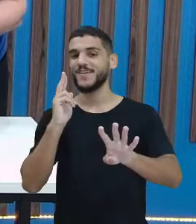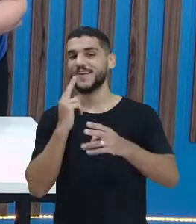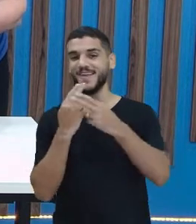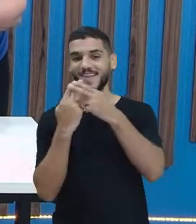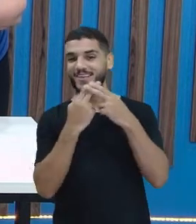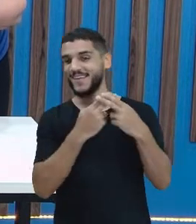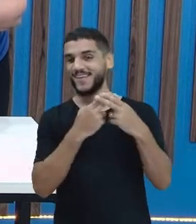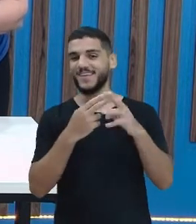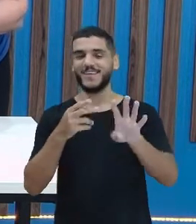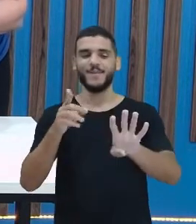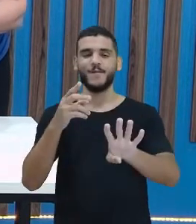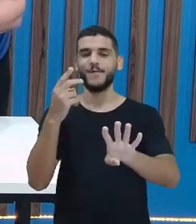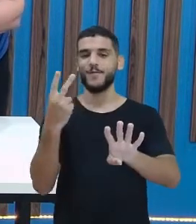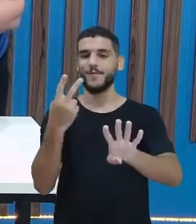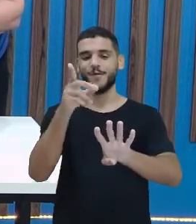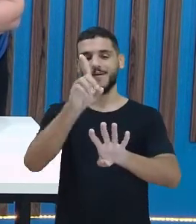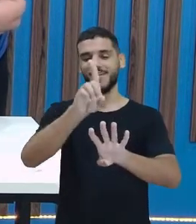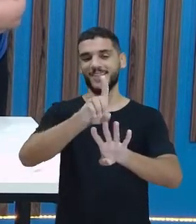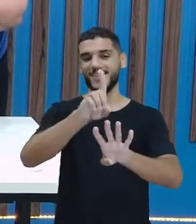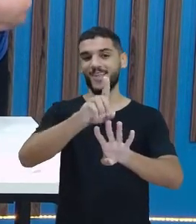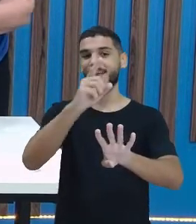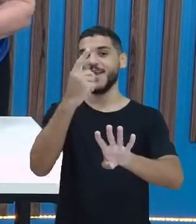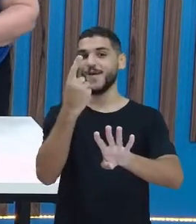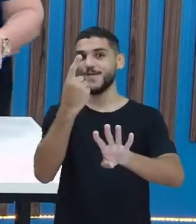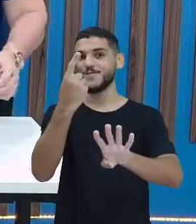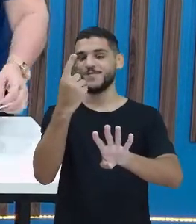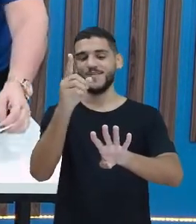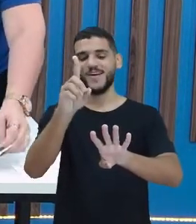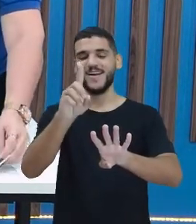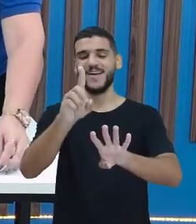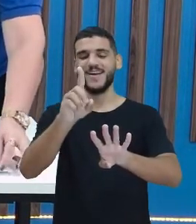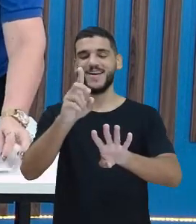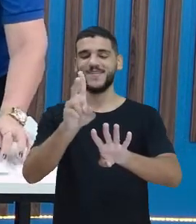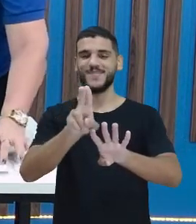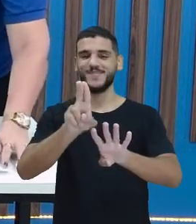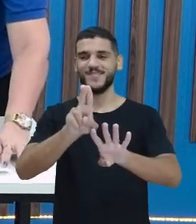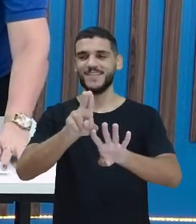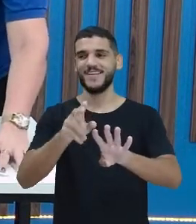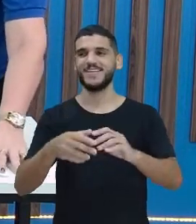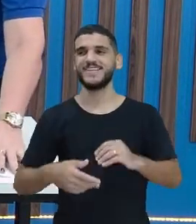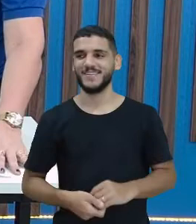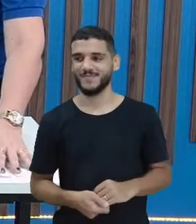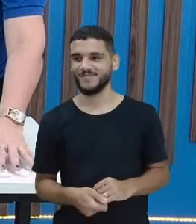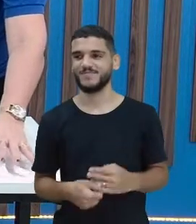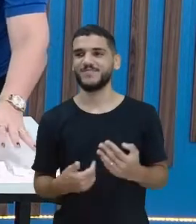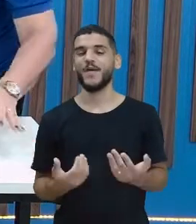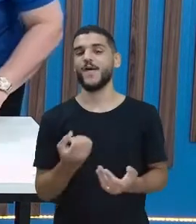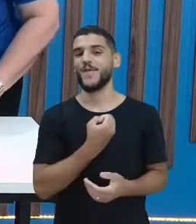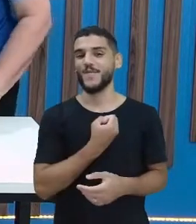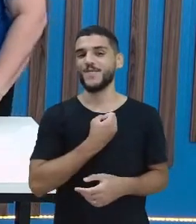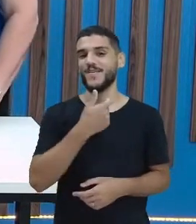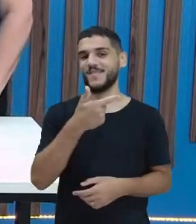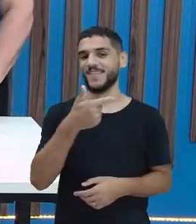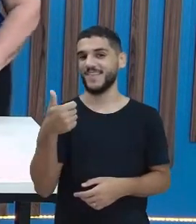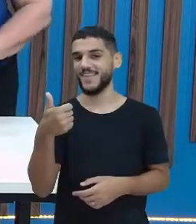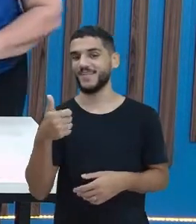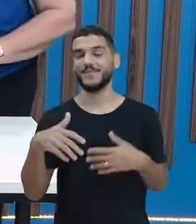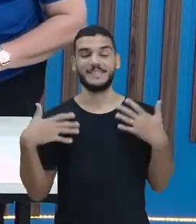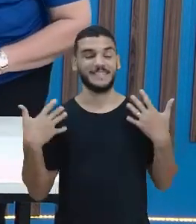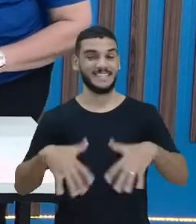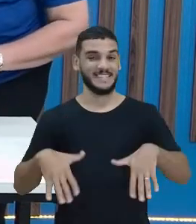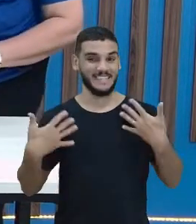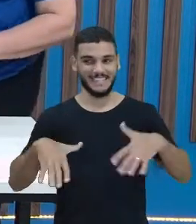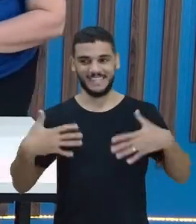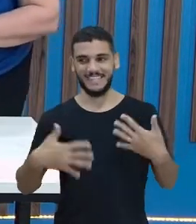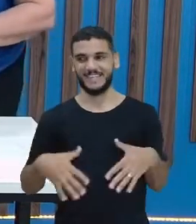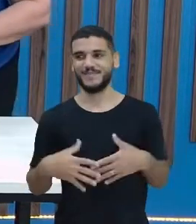Duas dezenas e uma unidade. Que compôs... Que fez com o número vinte e um. Olha aí, tá vendo? Vou